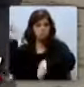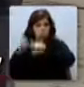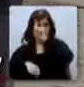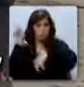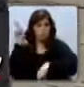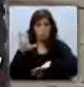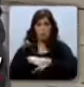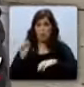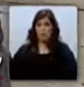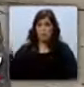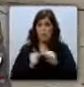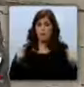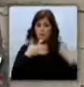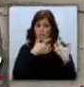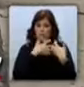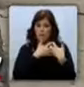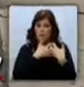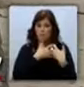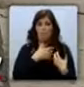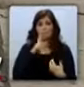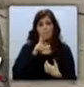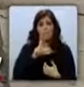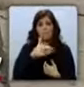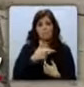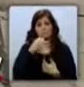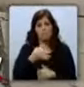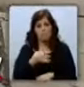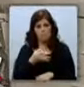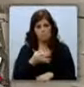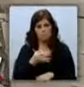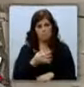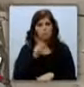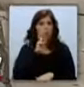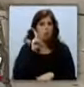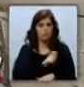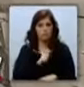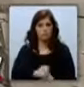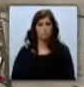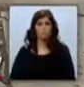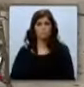com medo da guerra. Sérgio Ramos, José Manuel Rosendo, RTP Avdiivka.